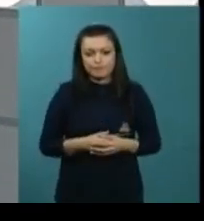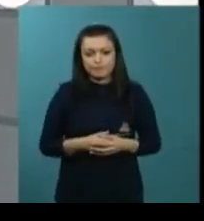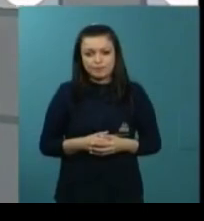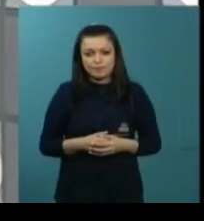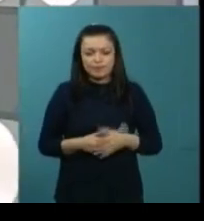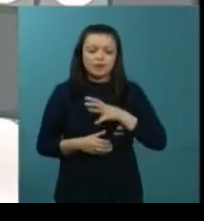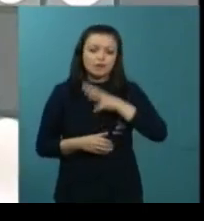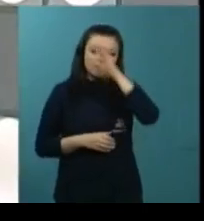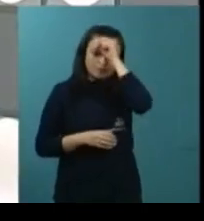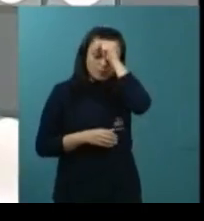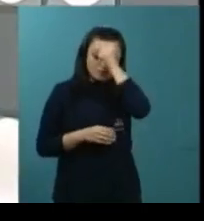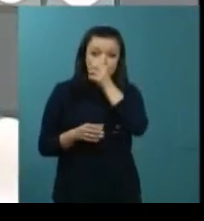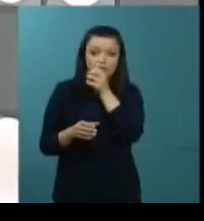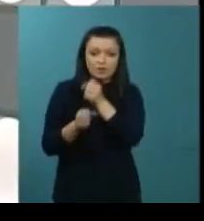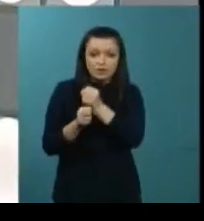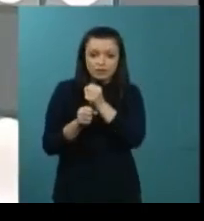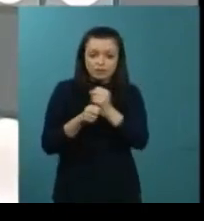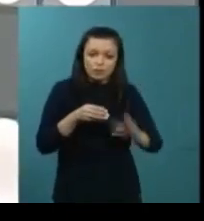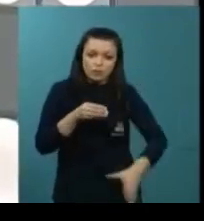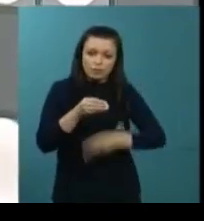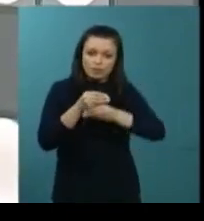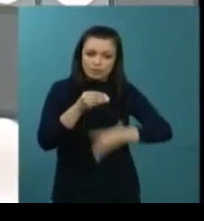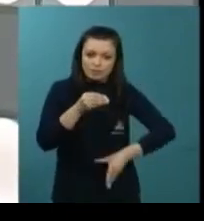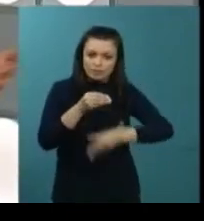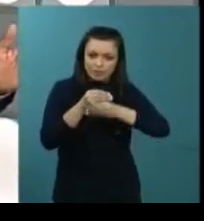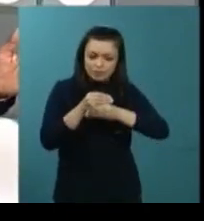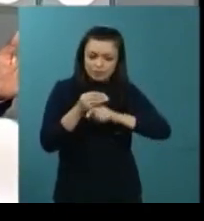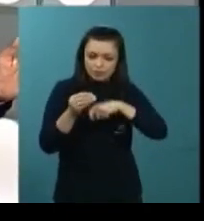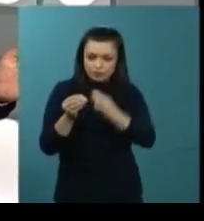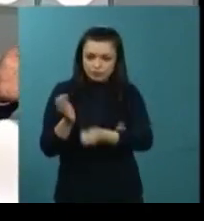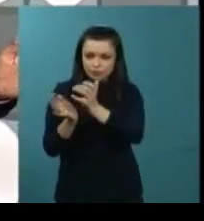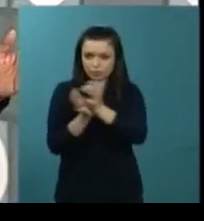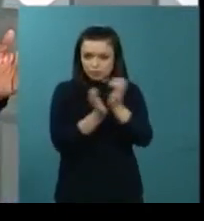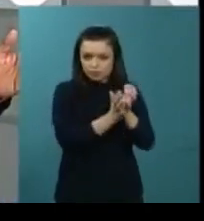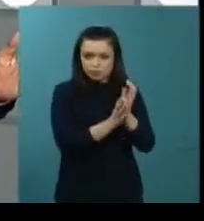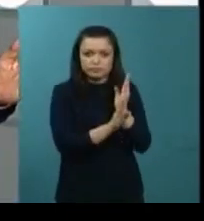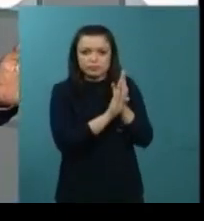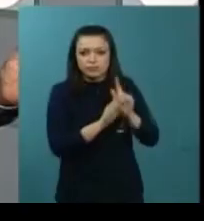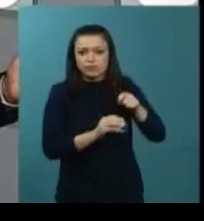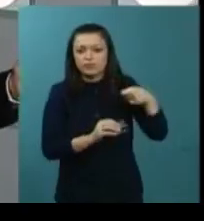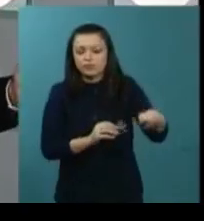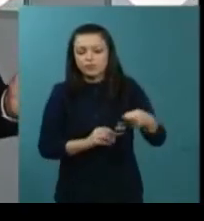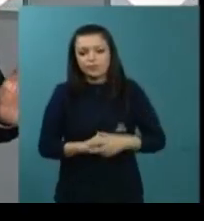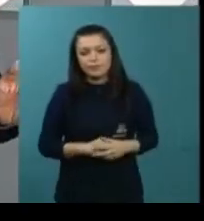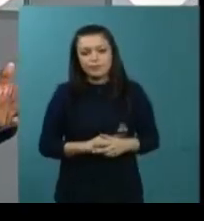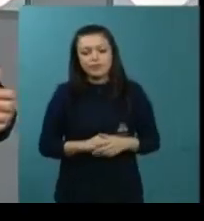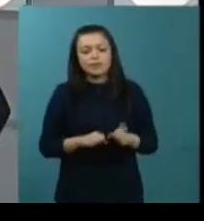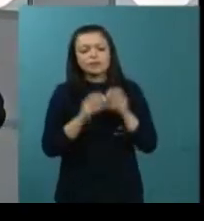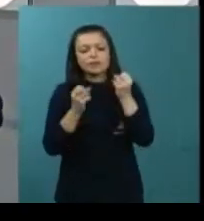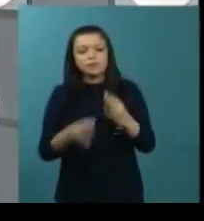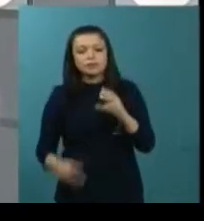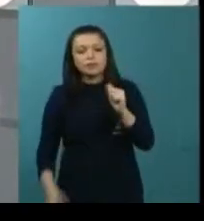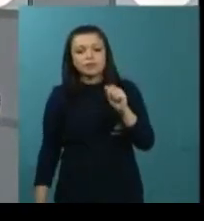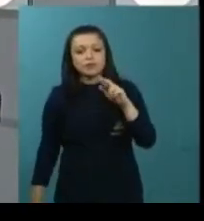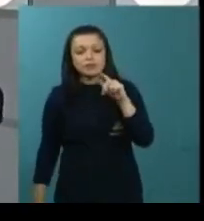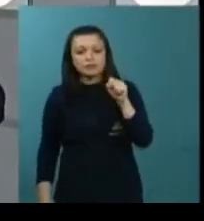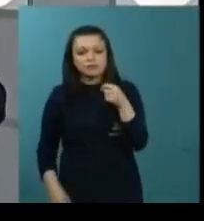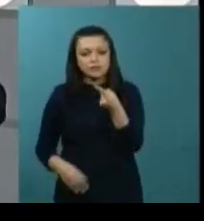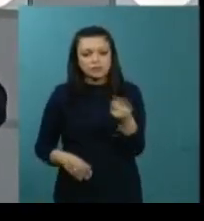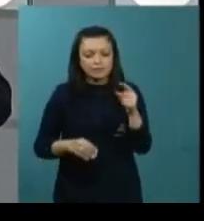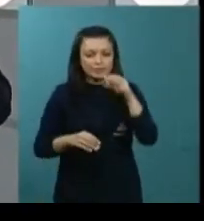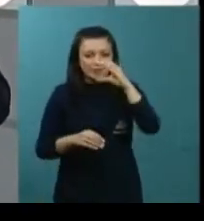Aprendemos a calcular o complementar de um conjunto em relação a outro, e o produto